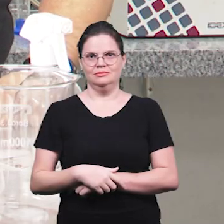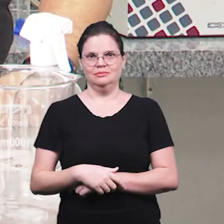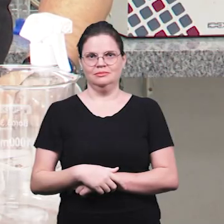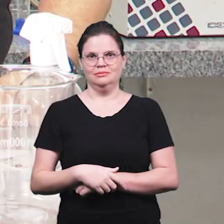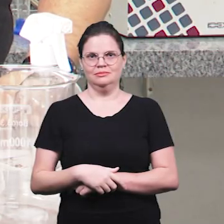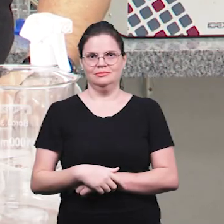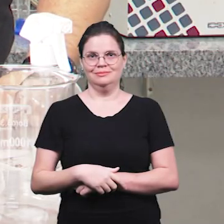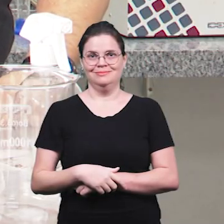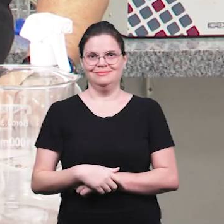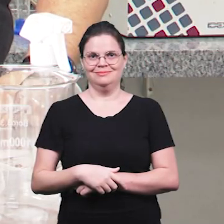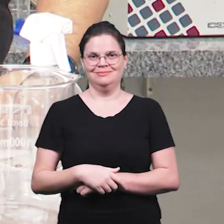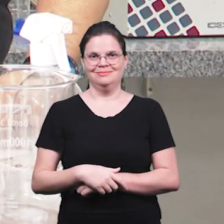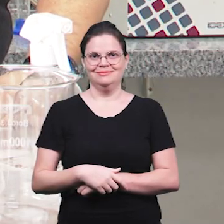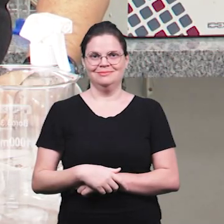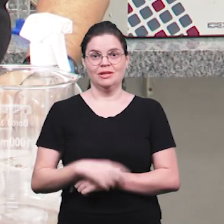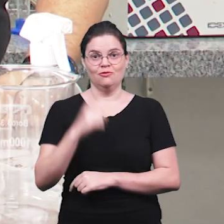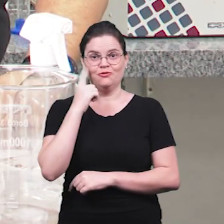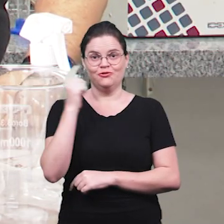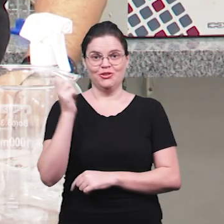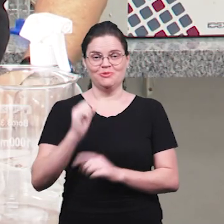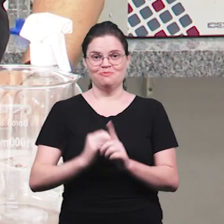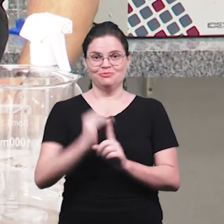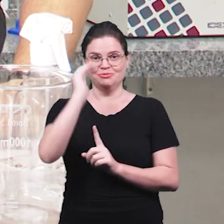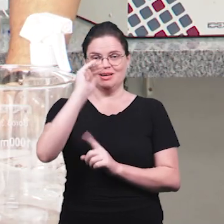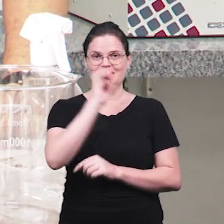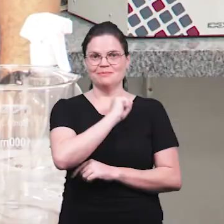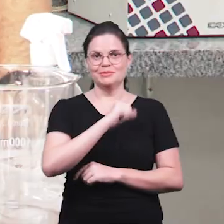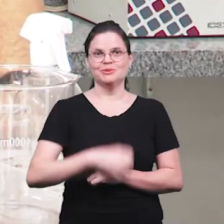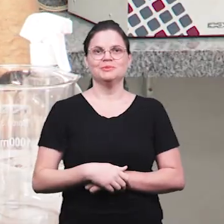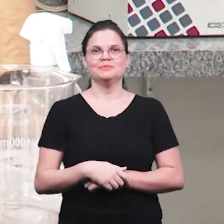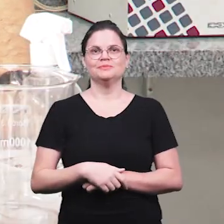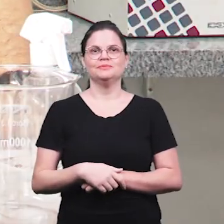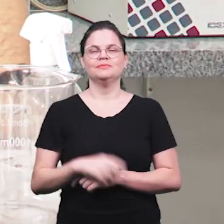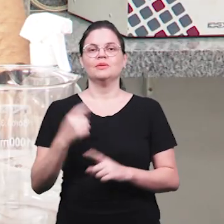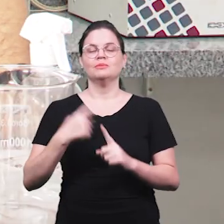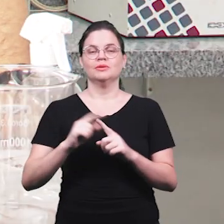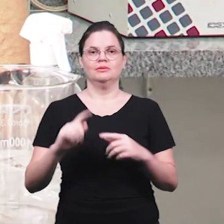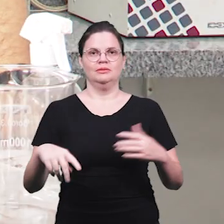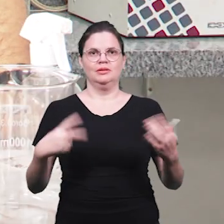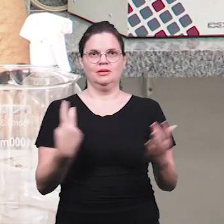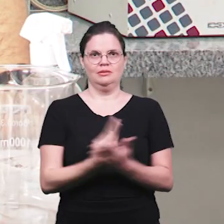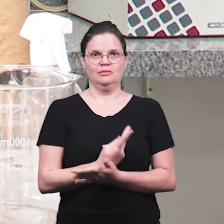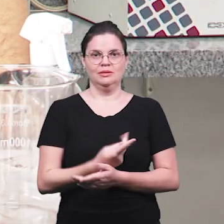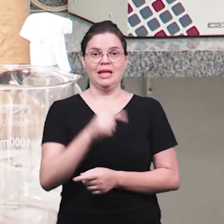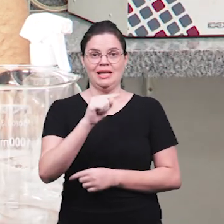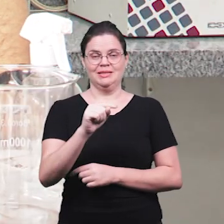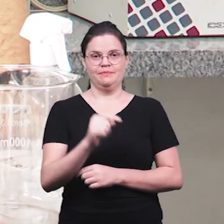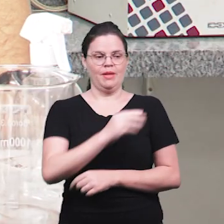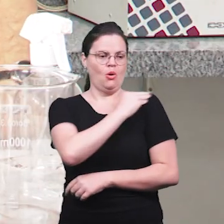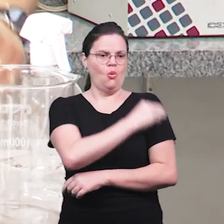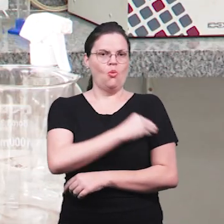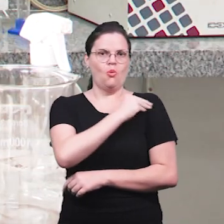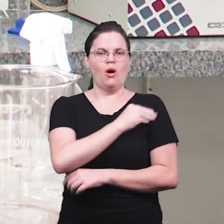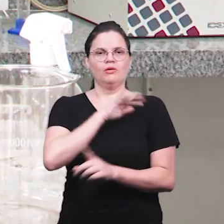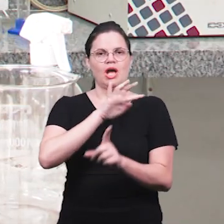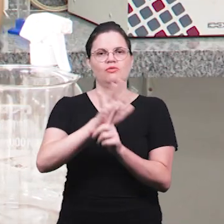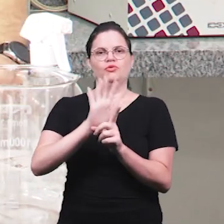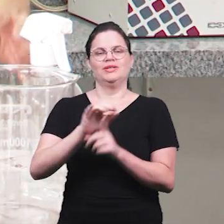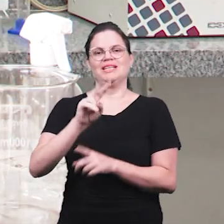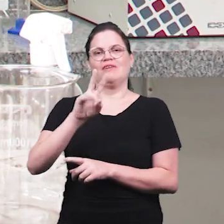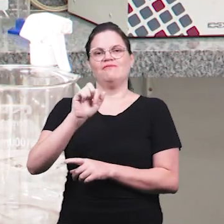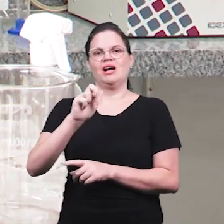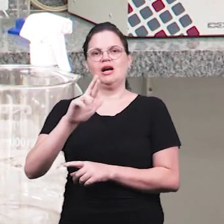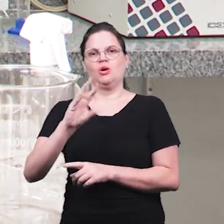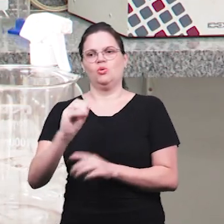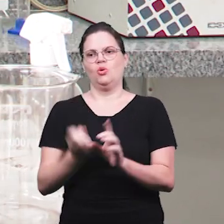Viu lá? Como subiu rápido? Porque o álcool cria aqui um vácuo muito mais rápido. Ele consome mais rápido o